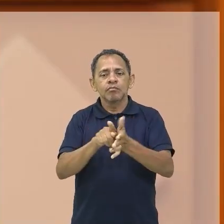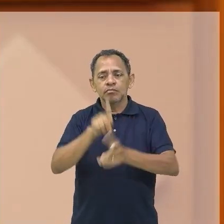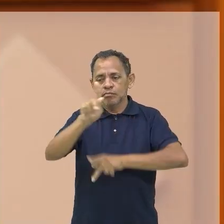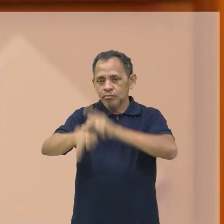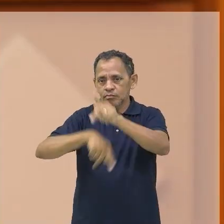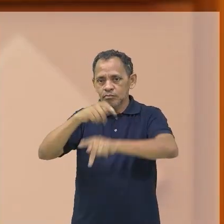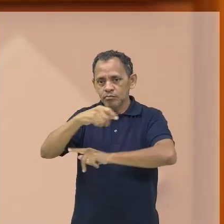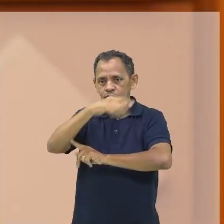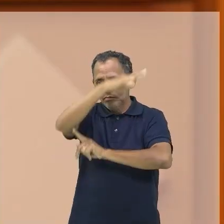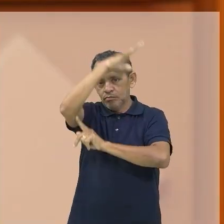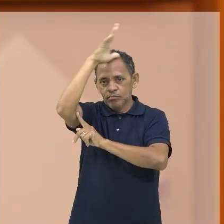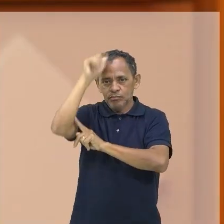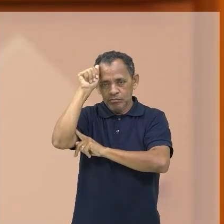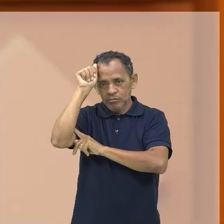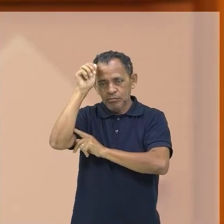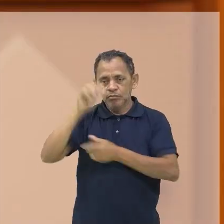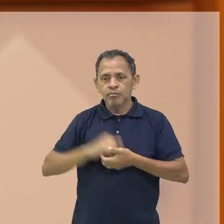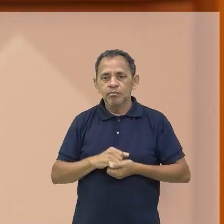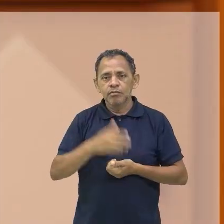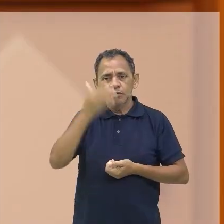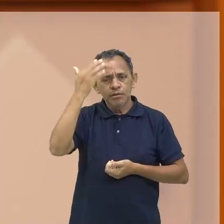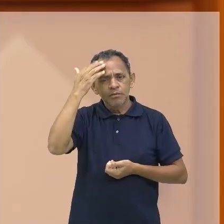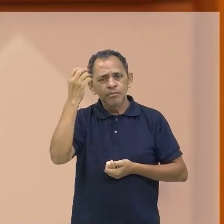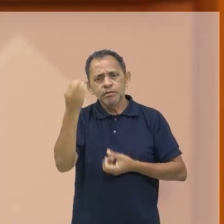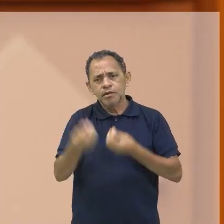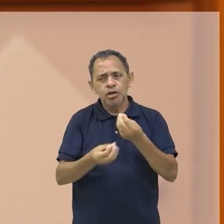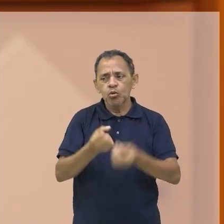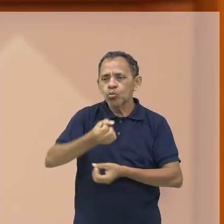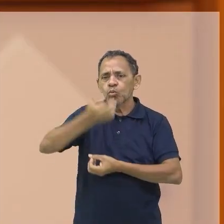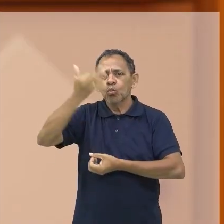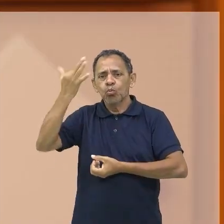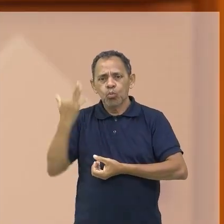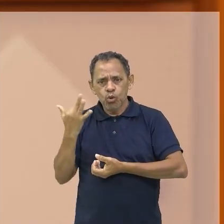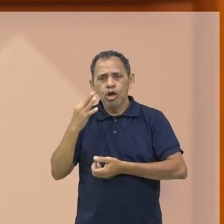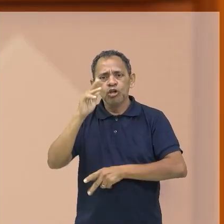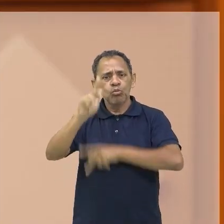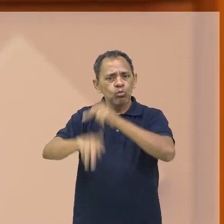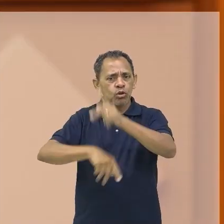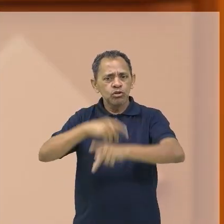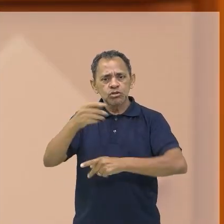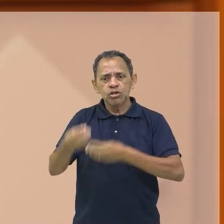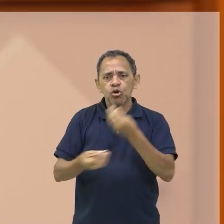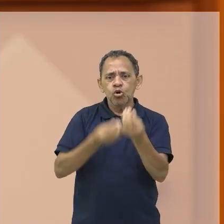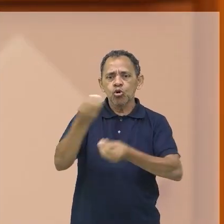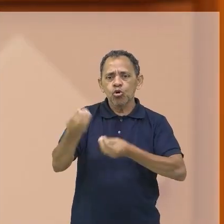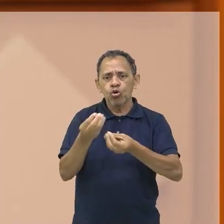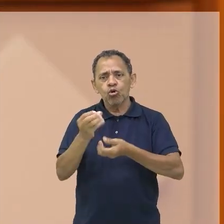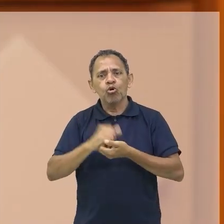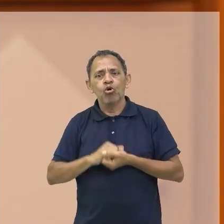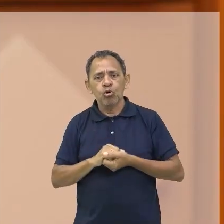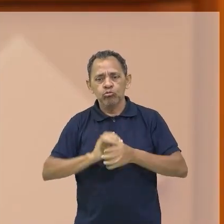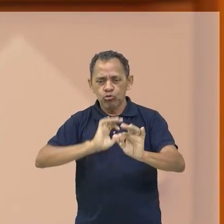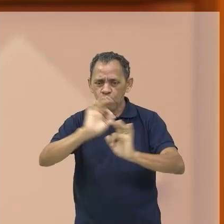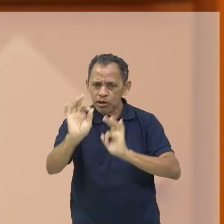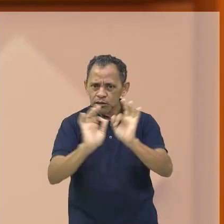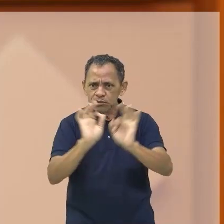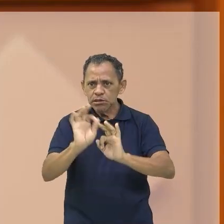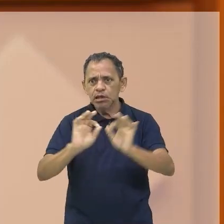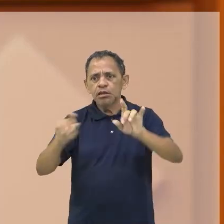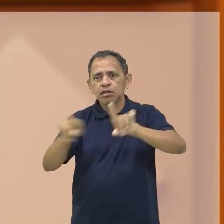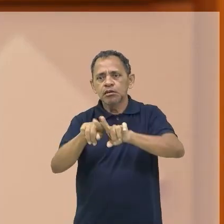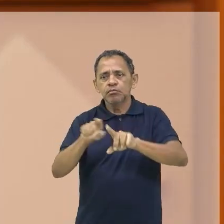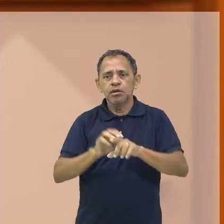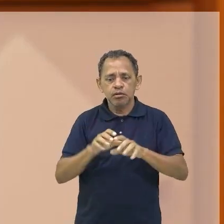amazonense, para saber quantos nós somos, como é que essa população está distribuída, entre